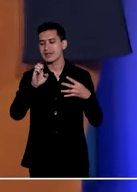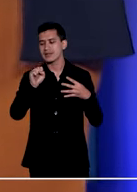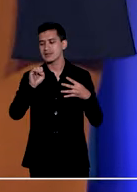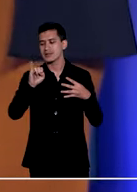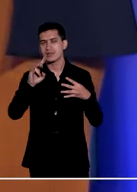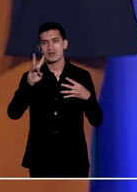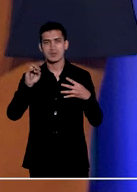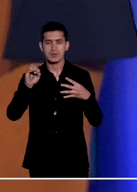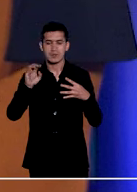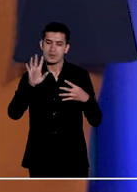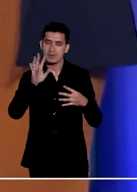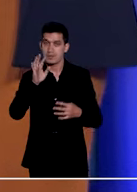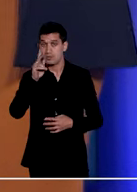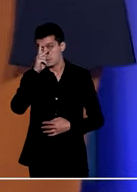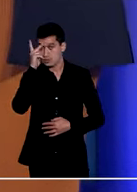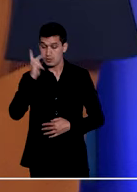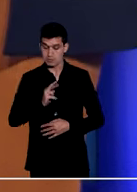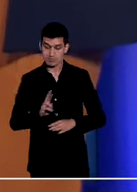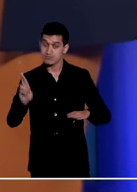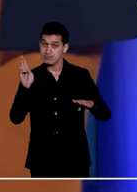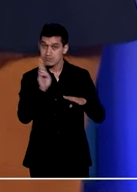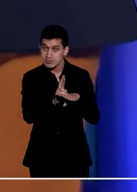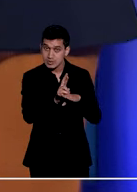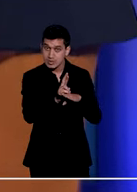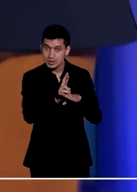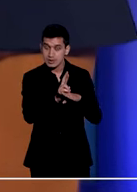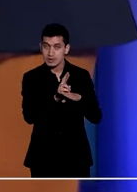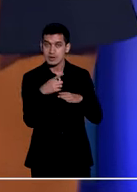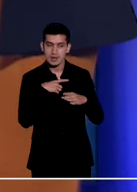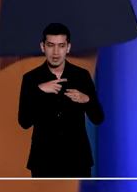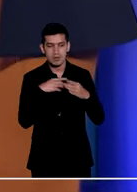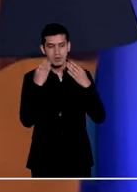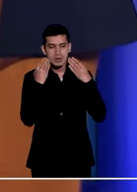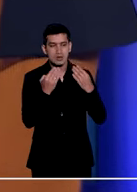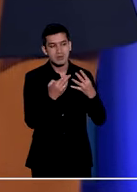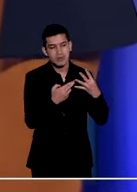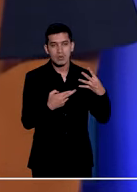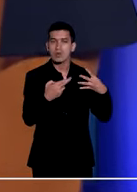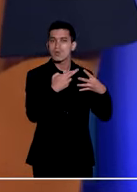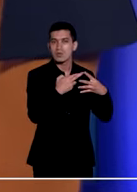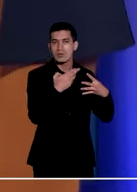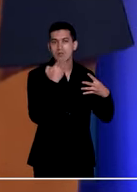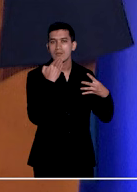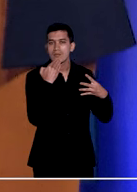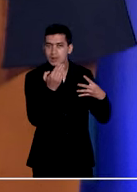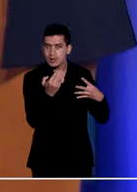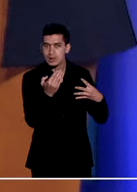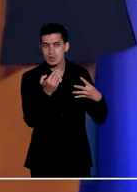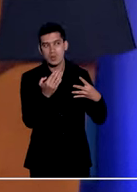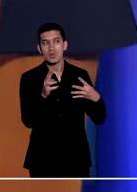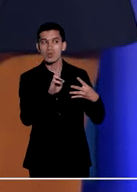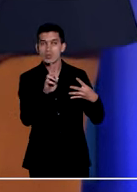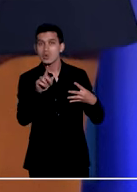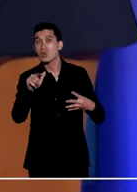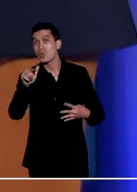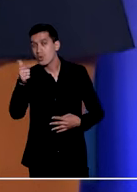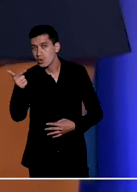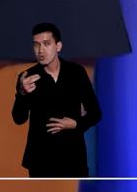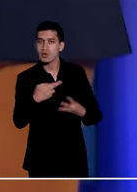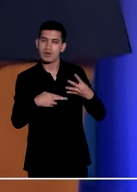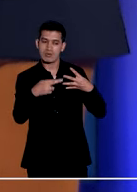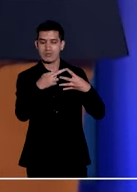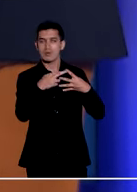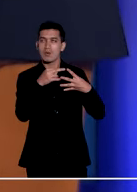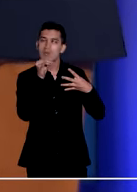uma parte apresenta um recurso que pega carona ou então Cola como se fosse adesivo mesmo em um recurso